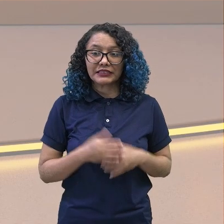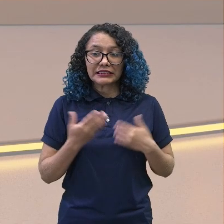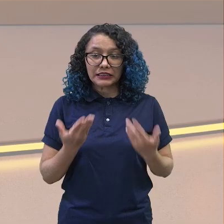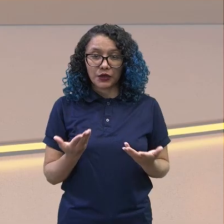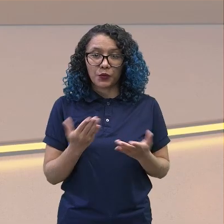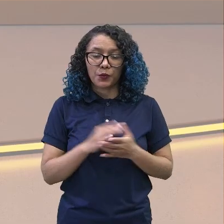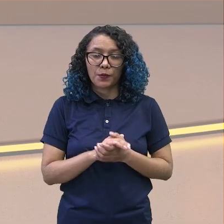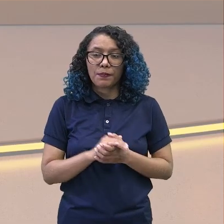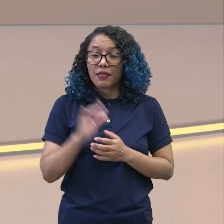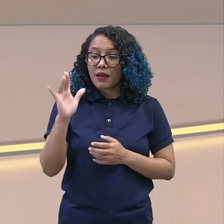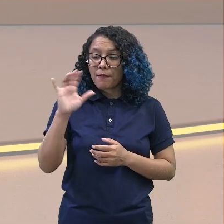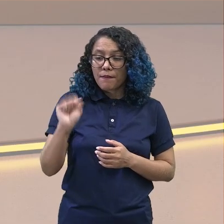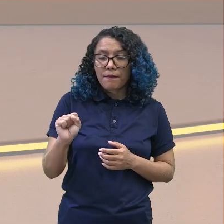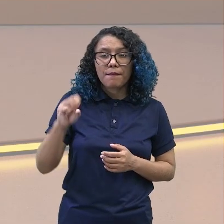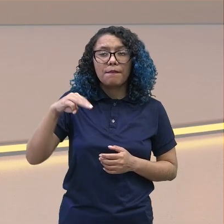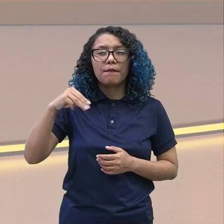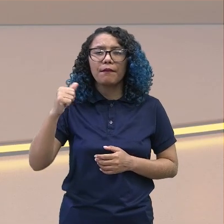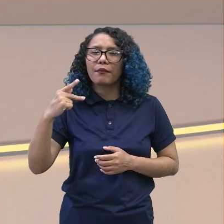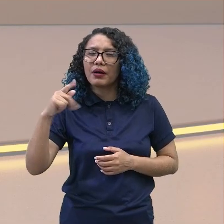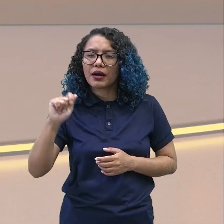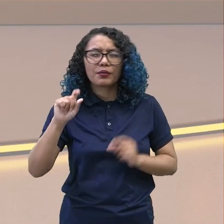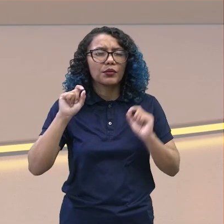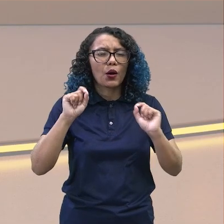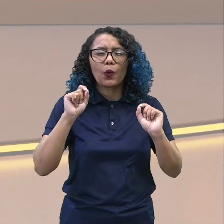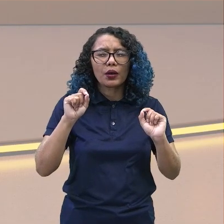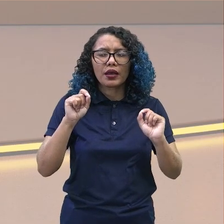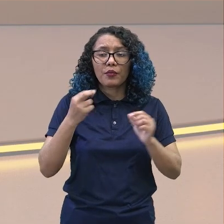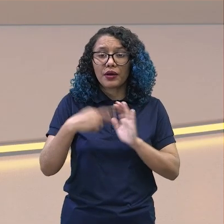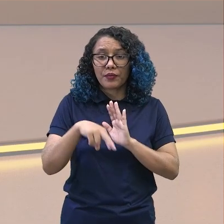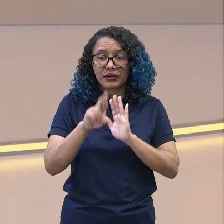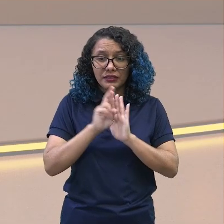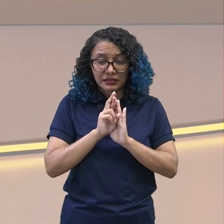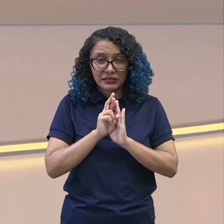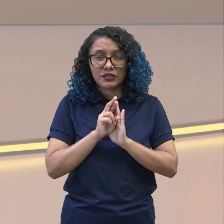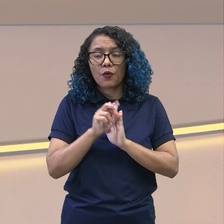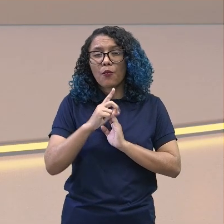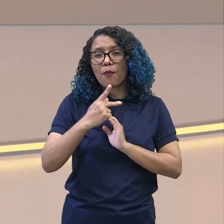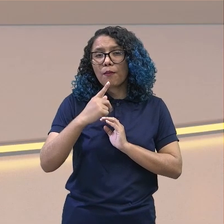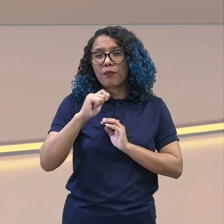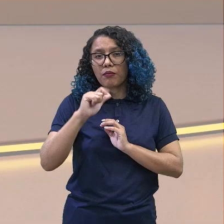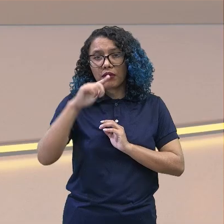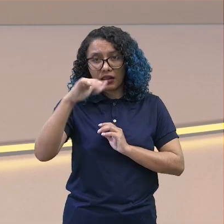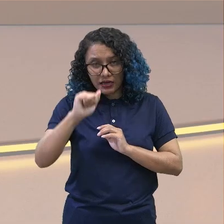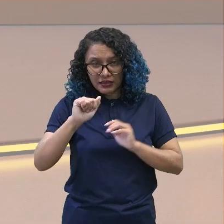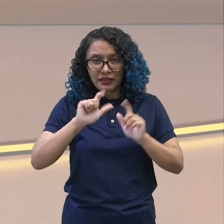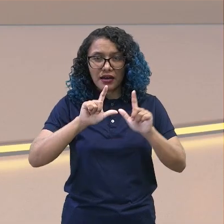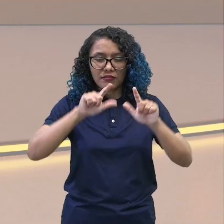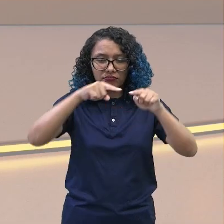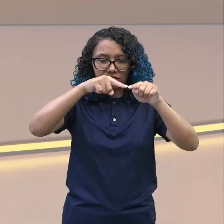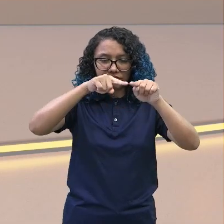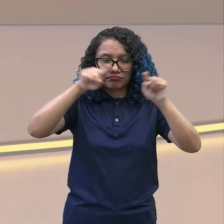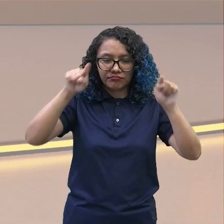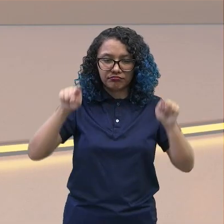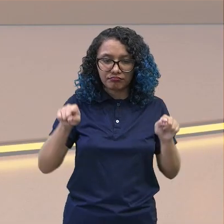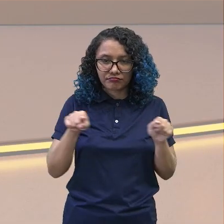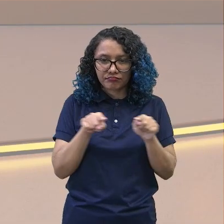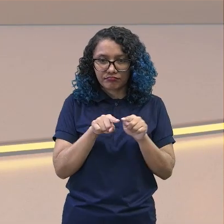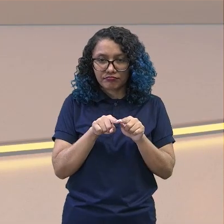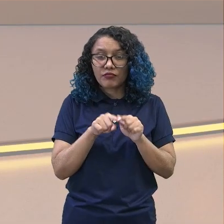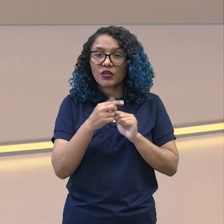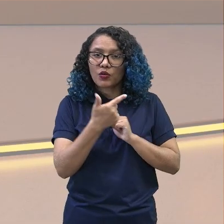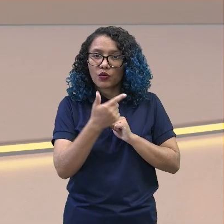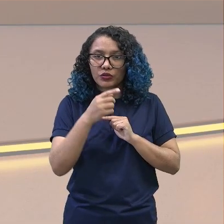o mapa como sendo uma representação plana, reduzida. Por que reduzida, professor? Porque vocês sabem que o mapa,